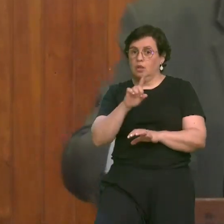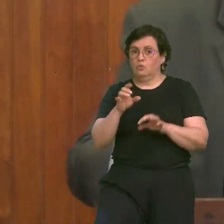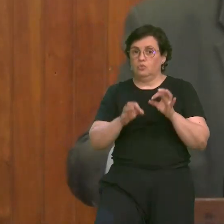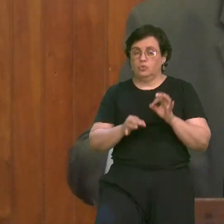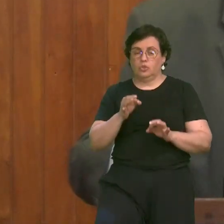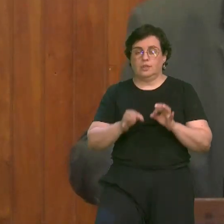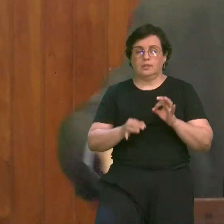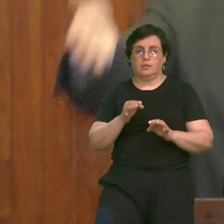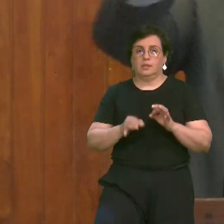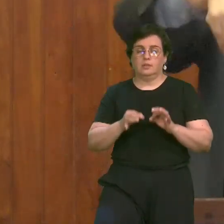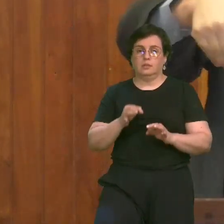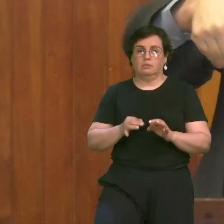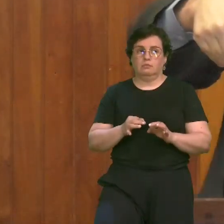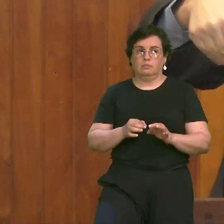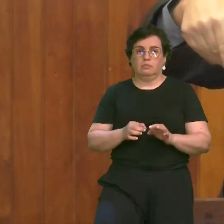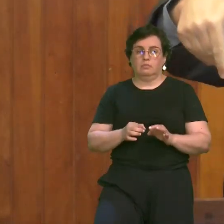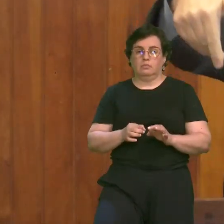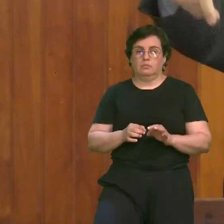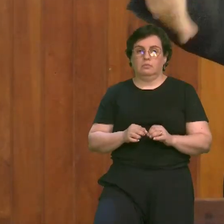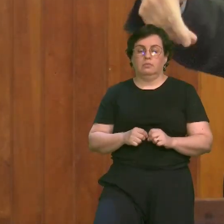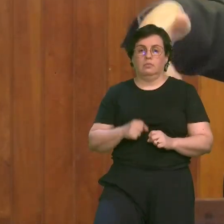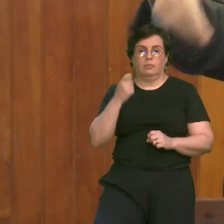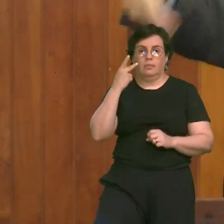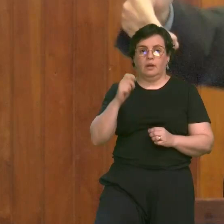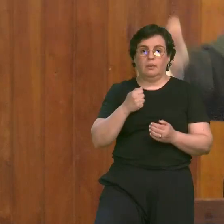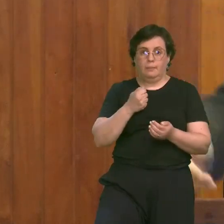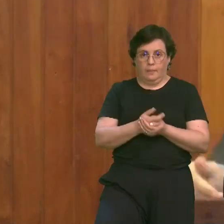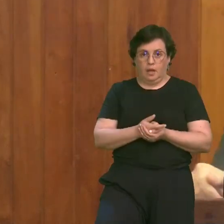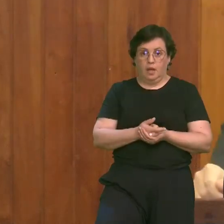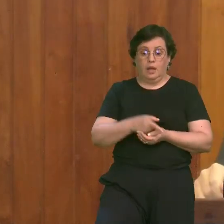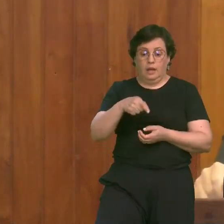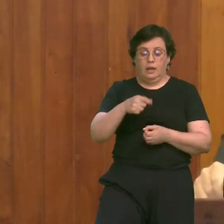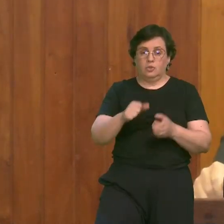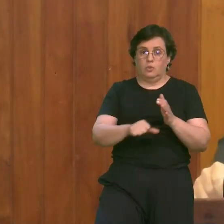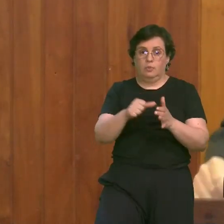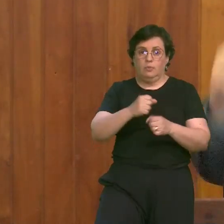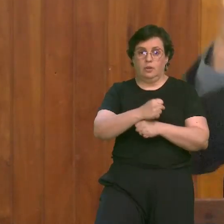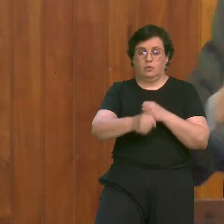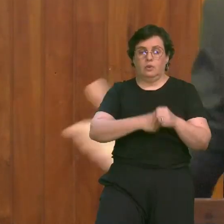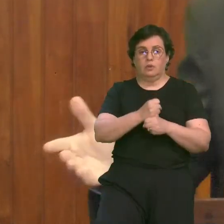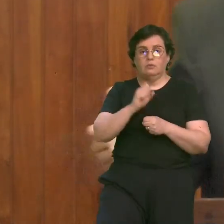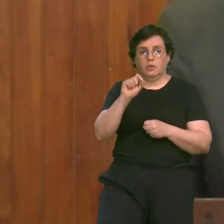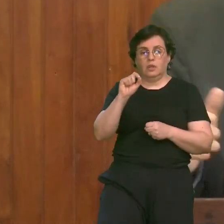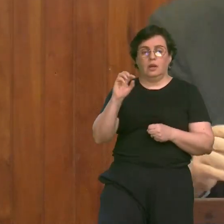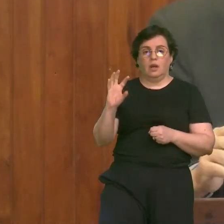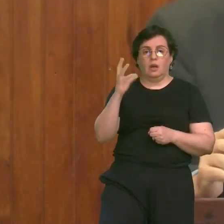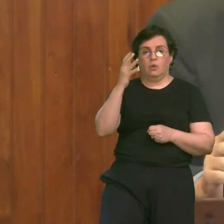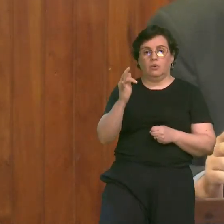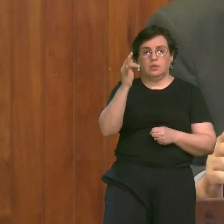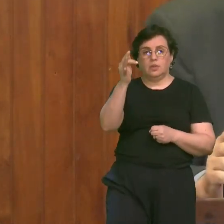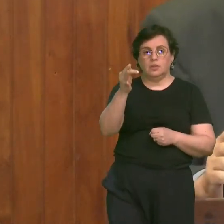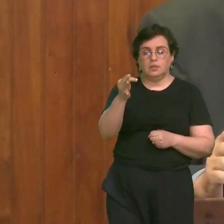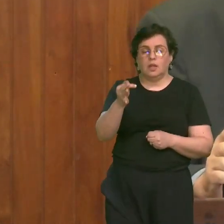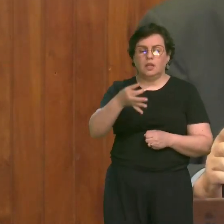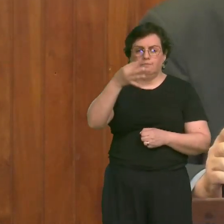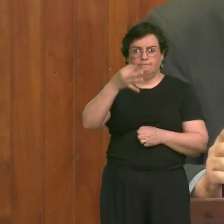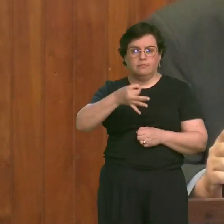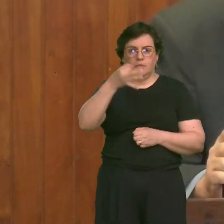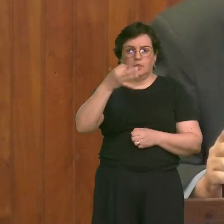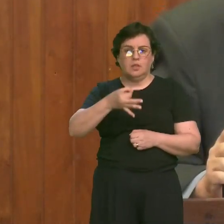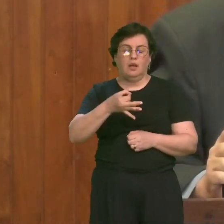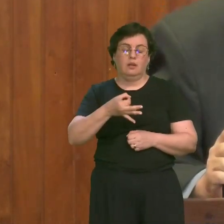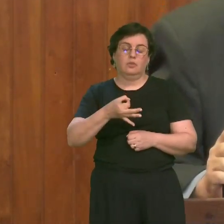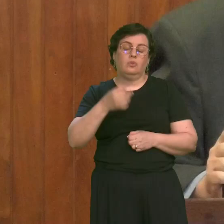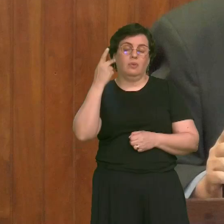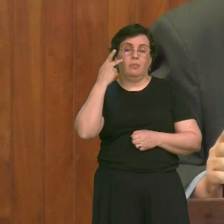de garantia de pagamento e sendo esse primeiro ano que de fato a coisa vai acontecer no sentido de não deixar margem